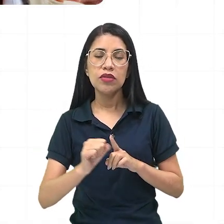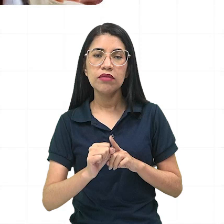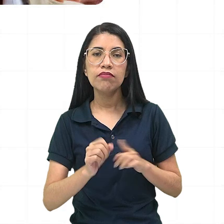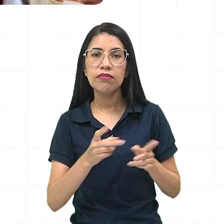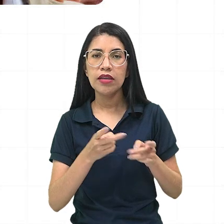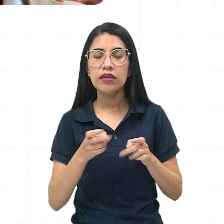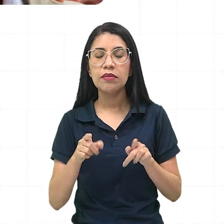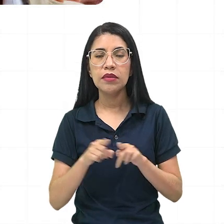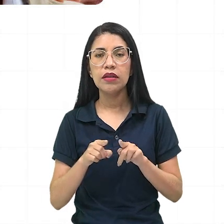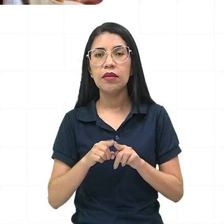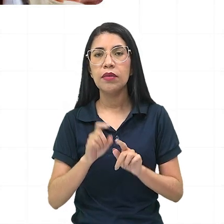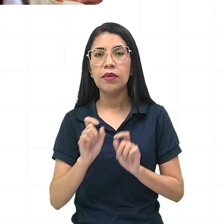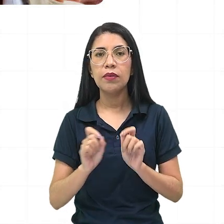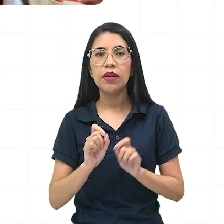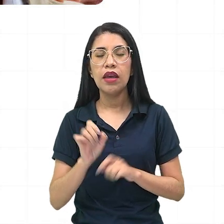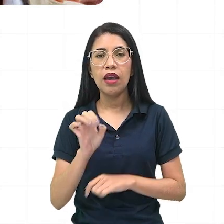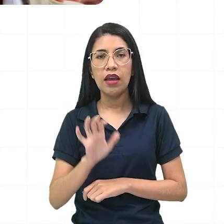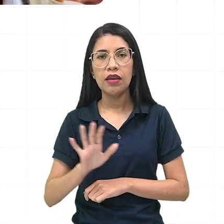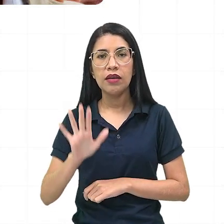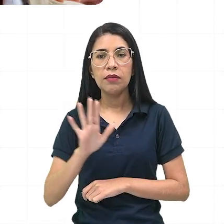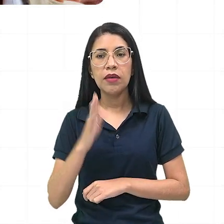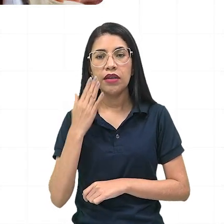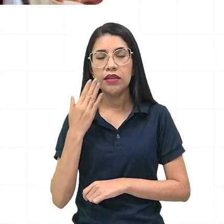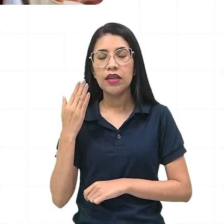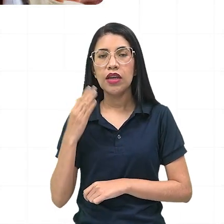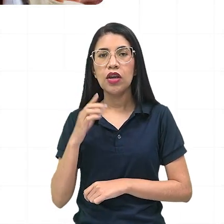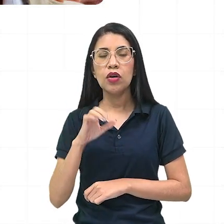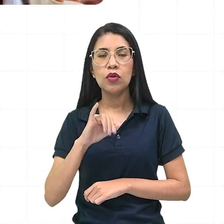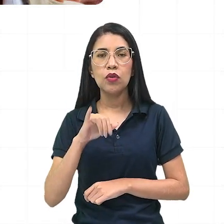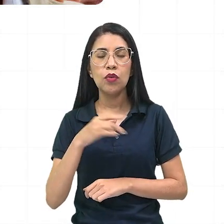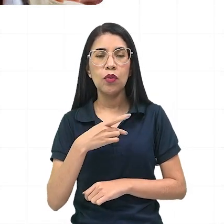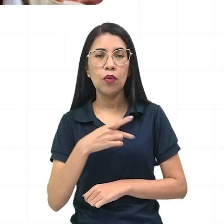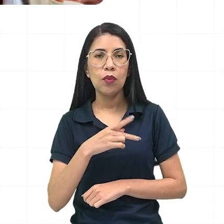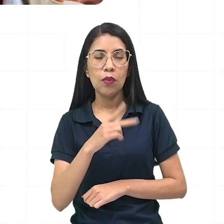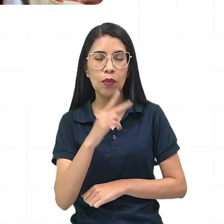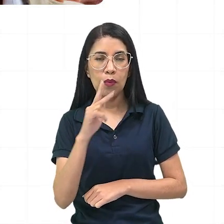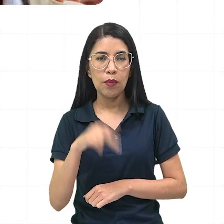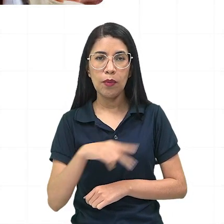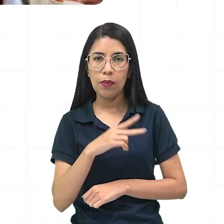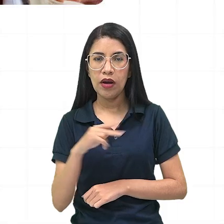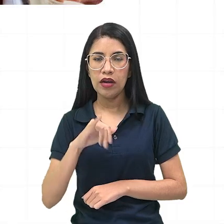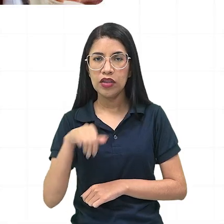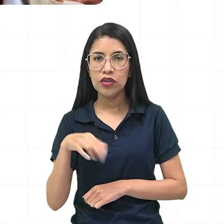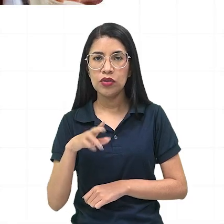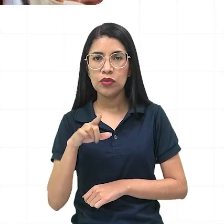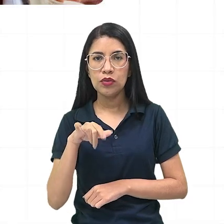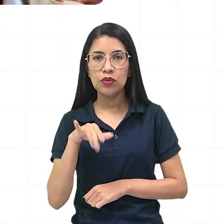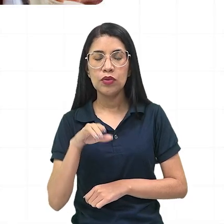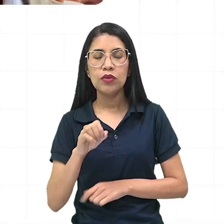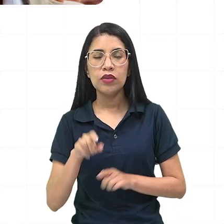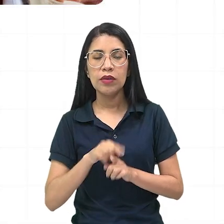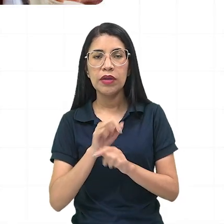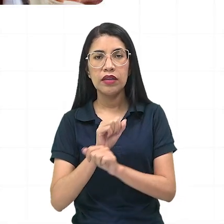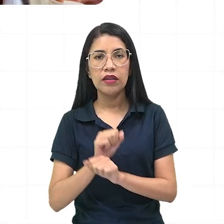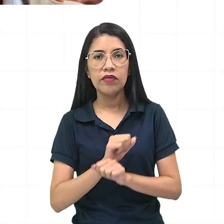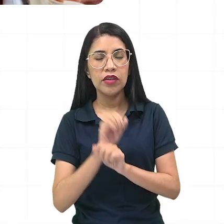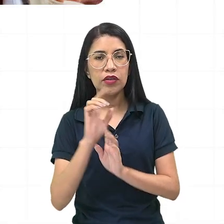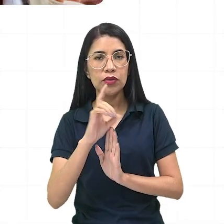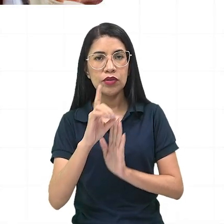vendo aí, inclusive, a figura do padre Júlio Lancelotti, que é um grande defensor dos direitos humanos.